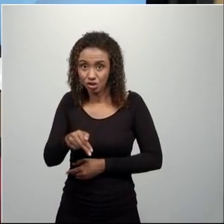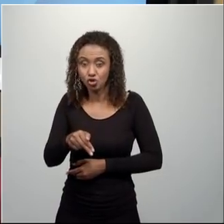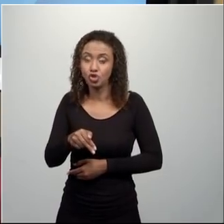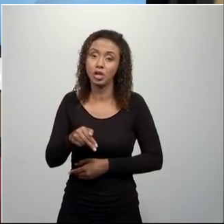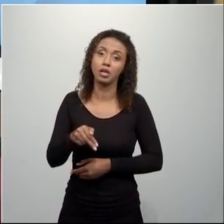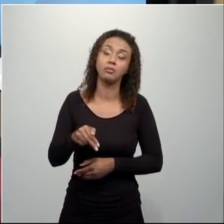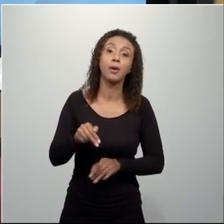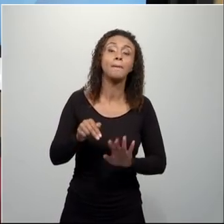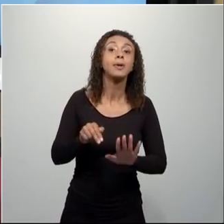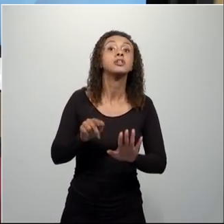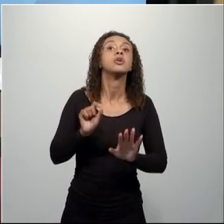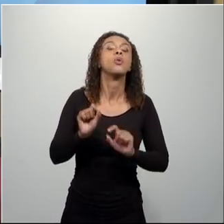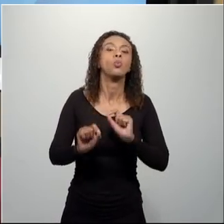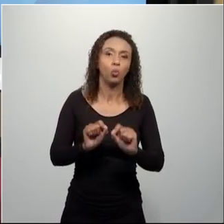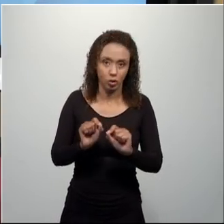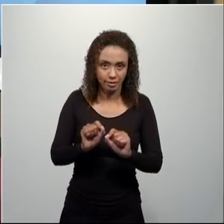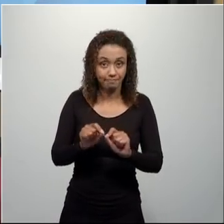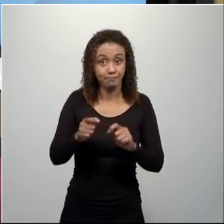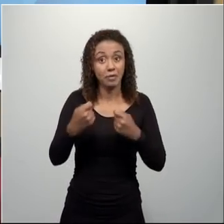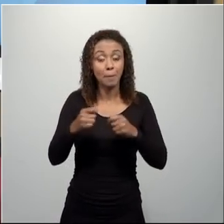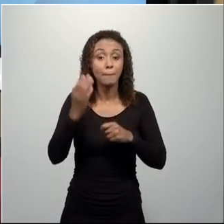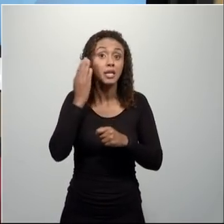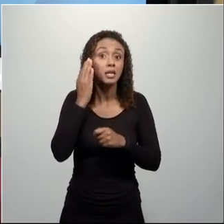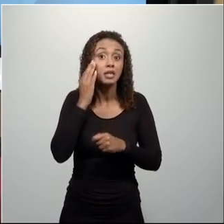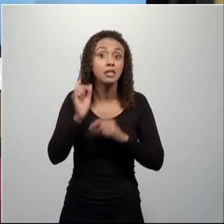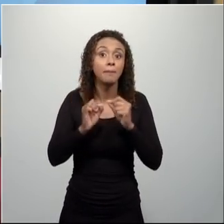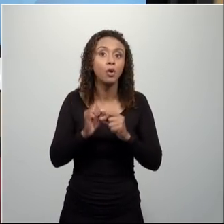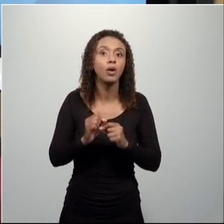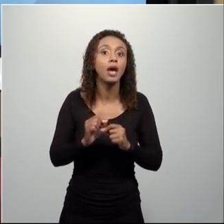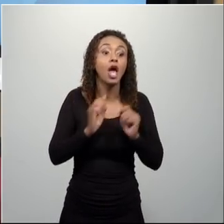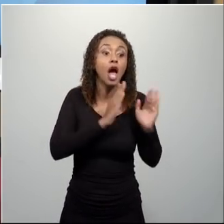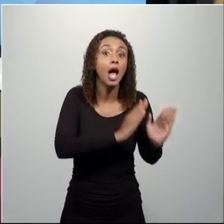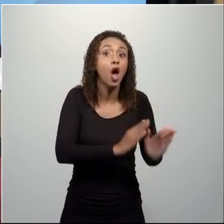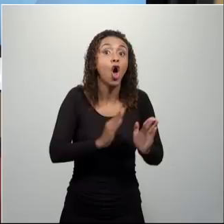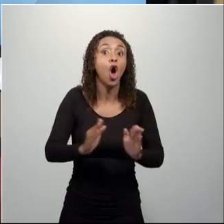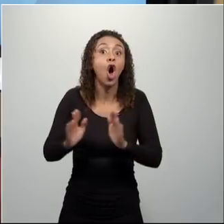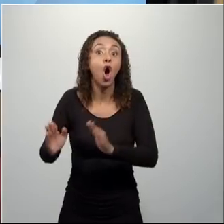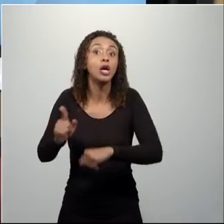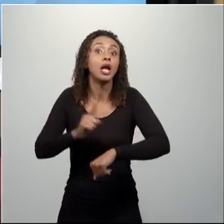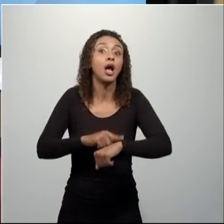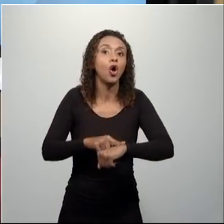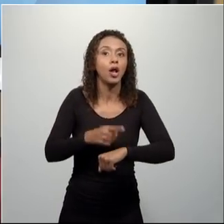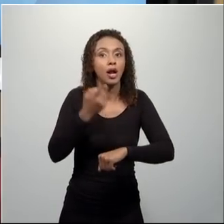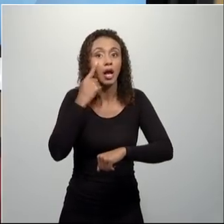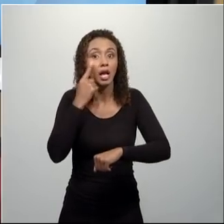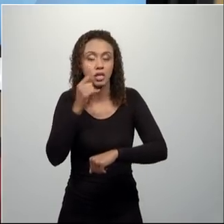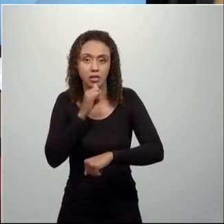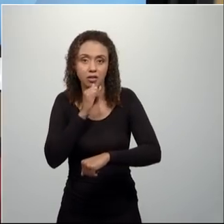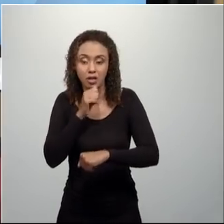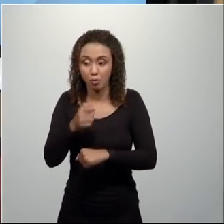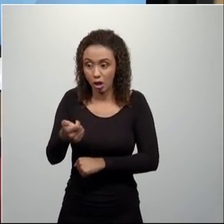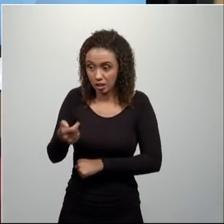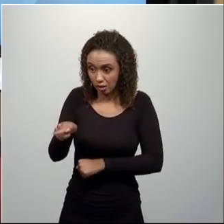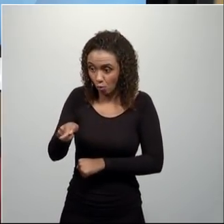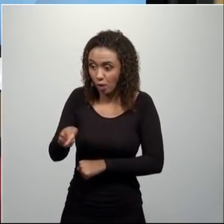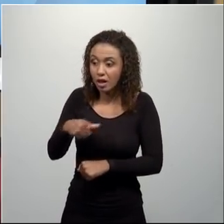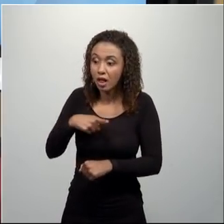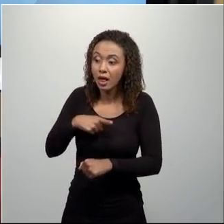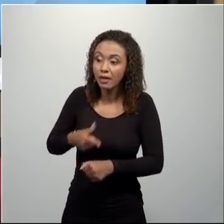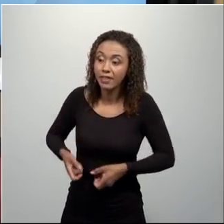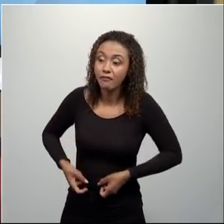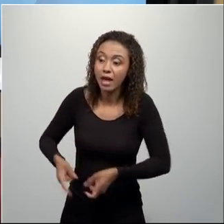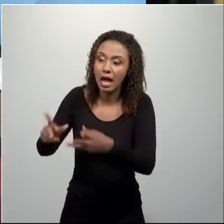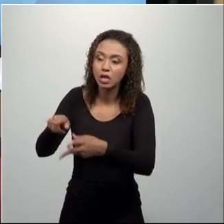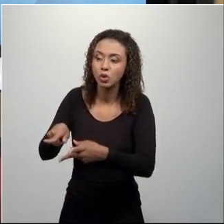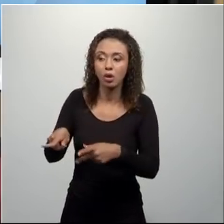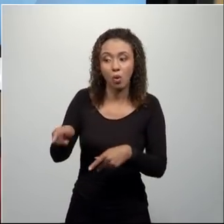aconteceram porque sabendo a ordem que as transações aconteceram consigo identificar essa primeira moeda que foi gasta portanto o usuário não pode